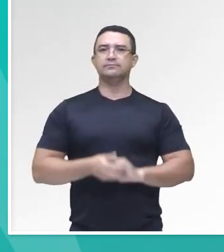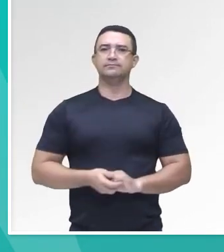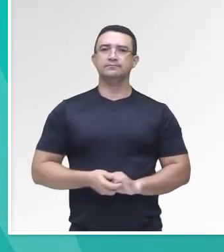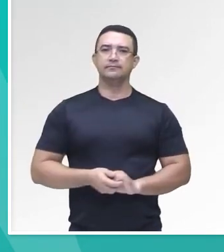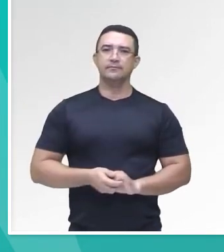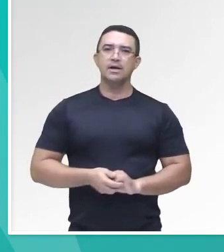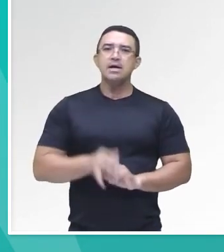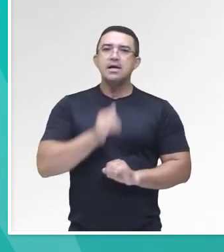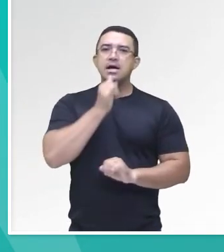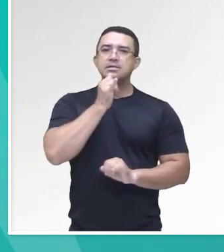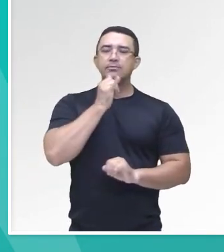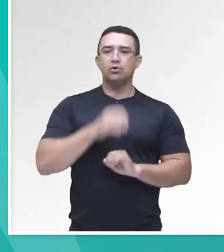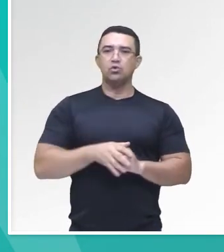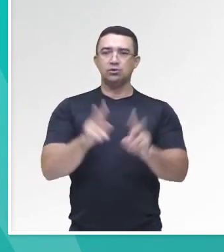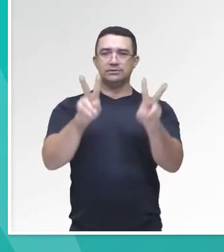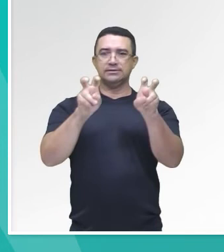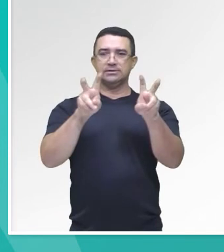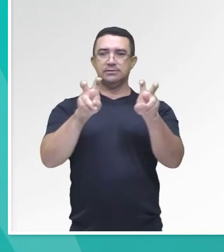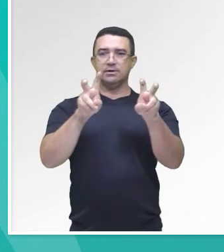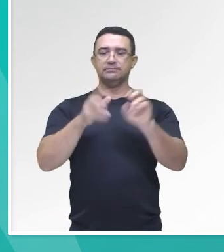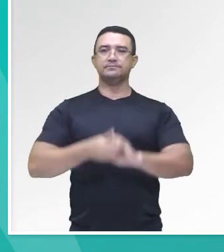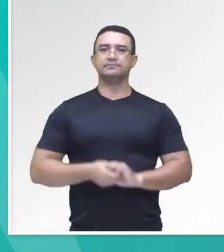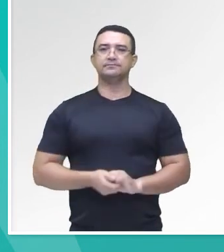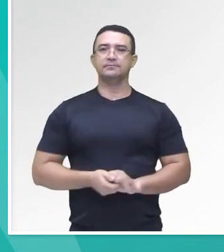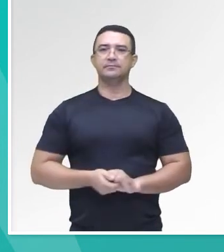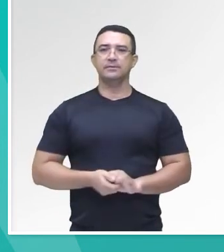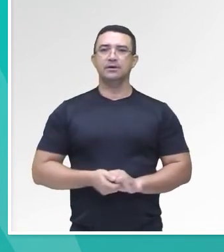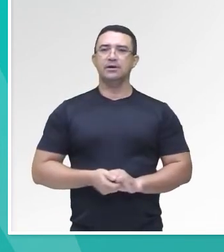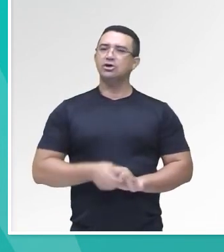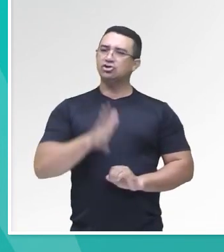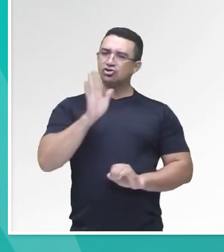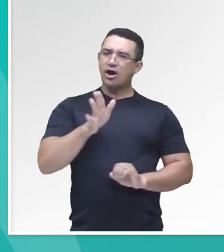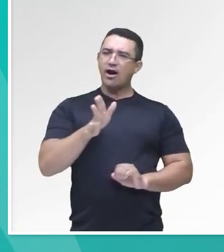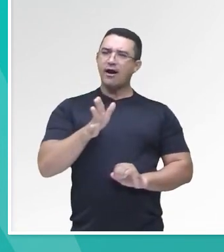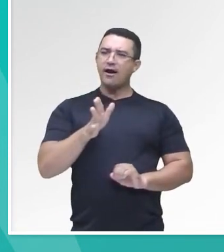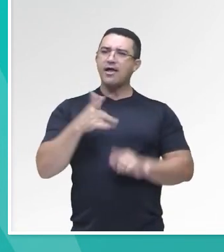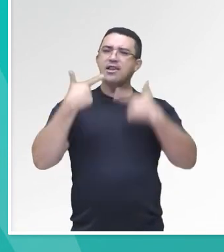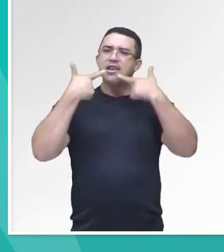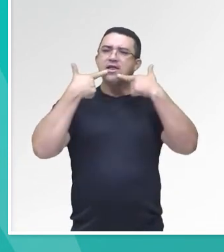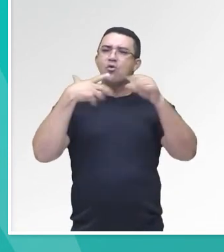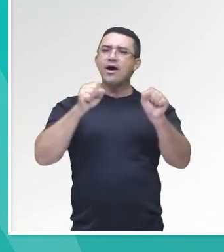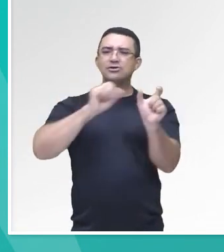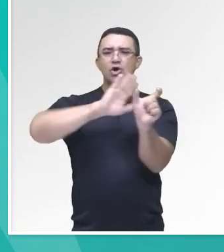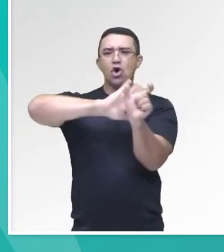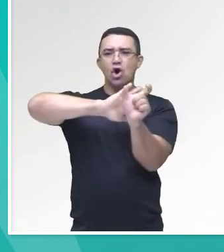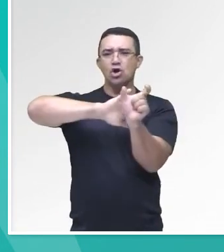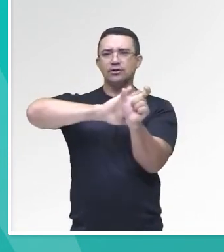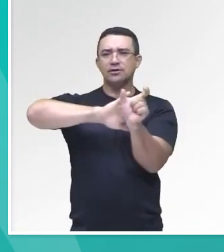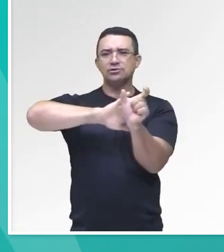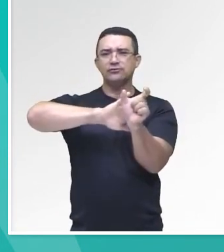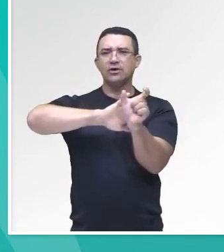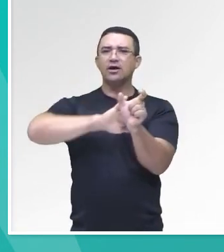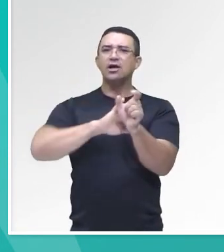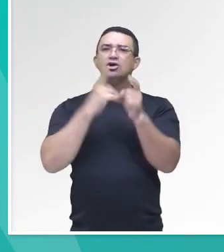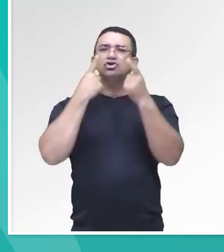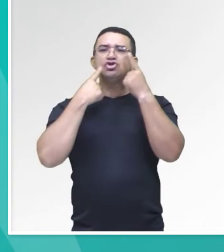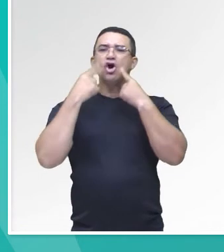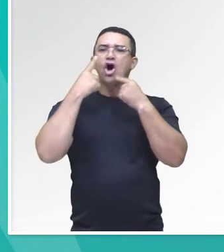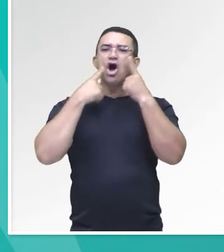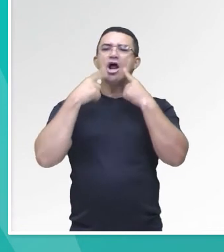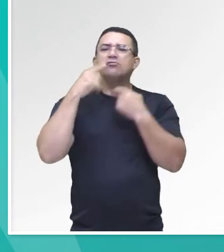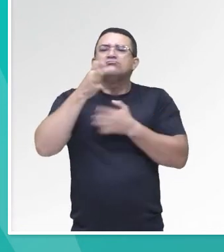da música, já tem uma linguagem conotativa aí, né? Quando ele diz choram as